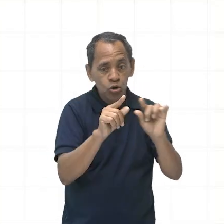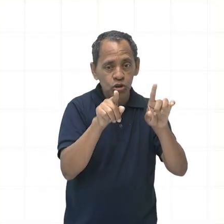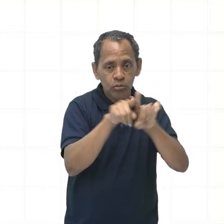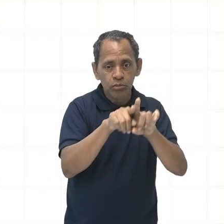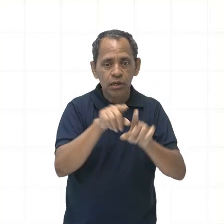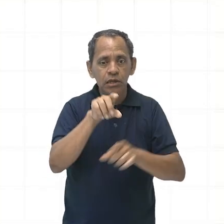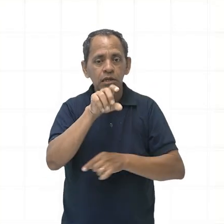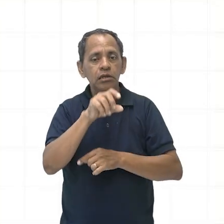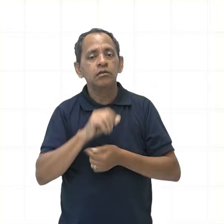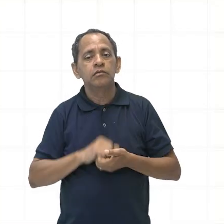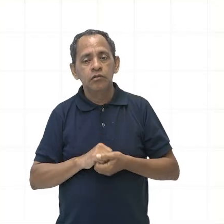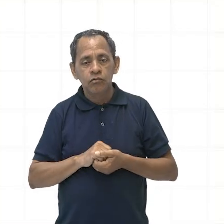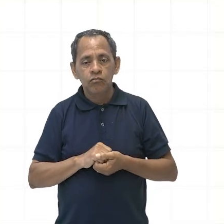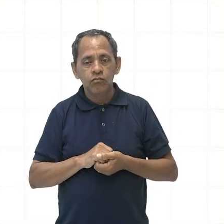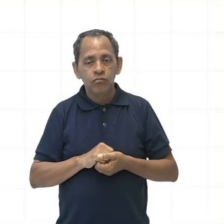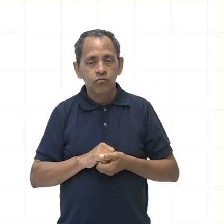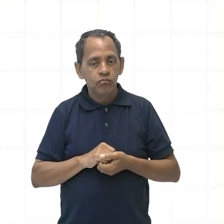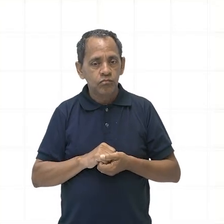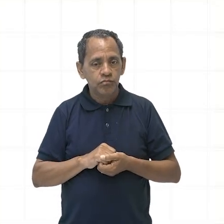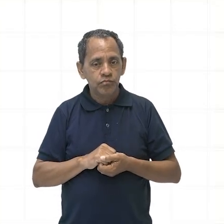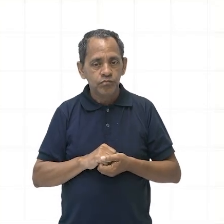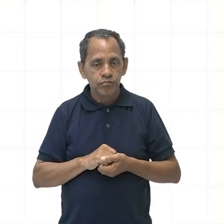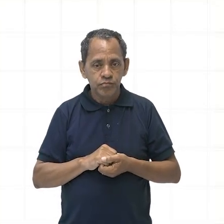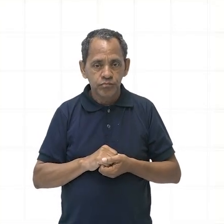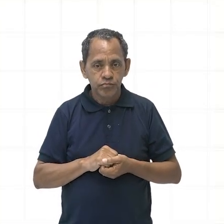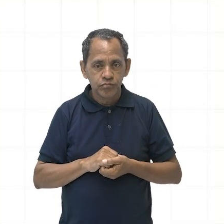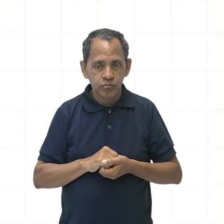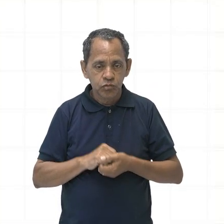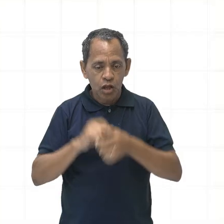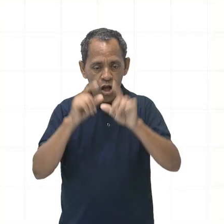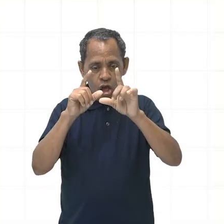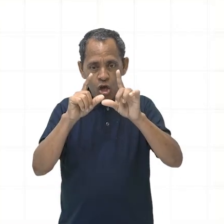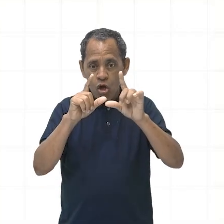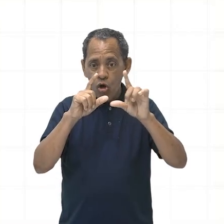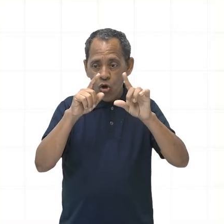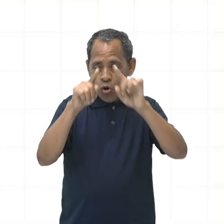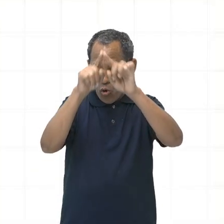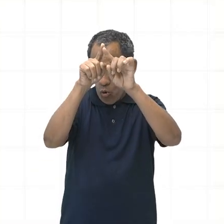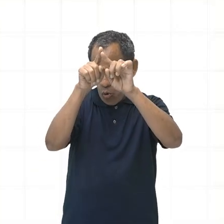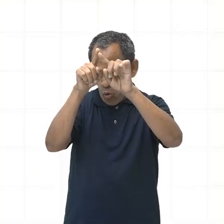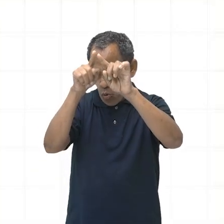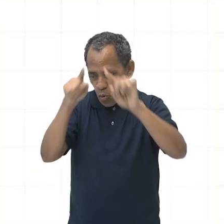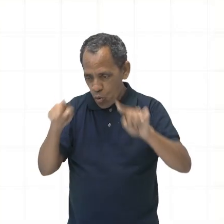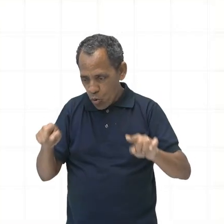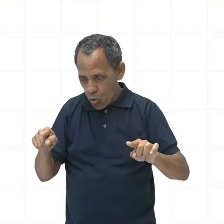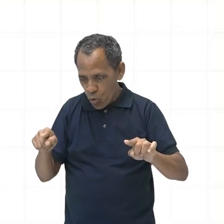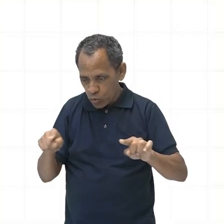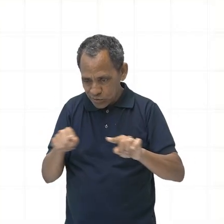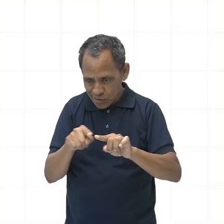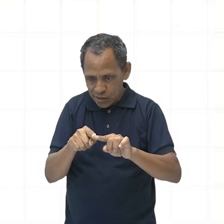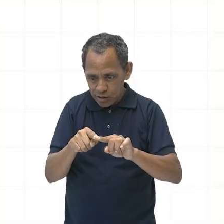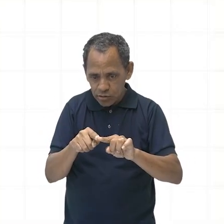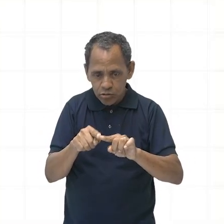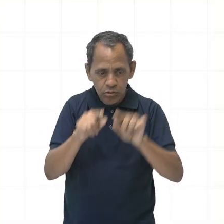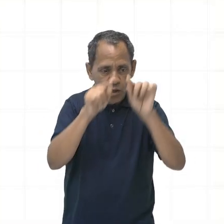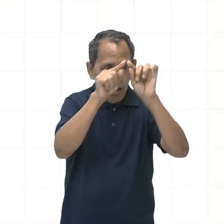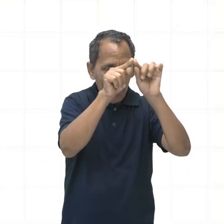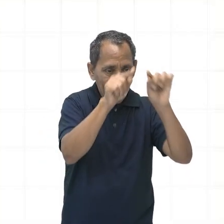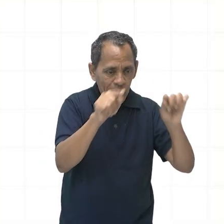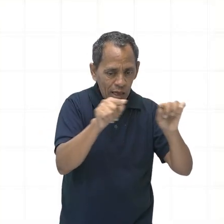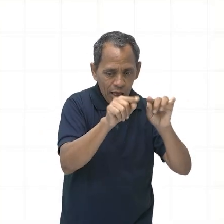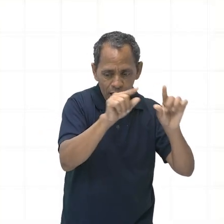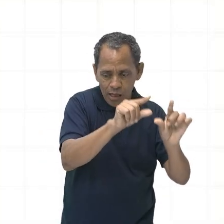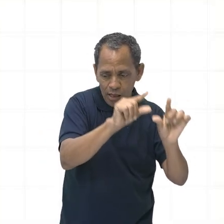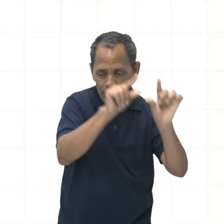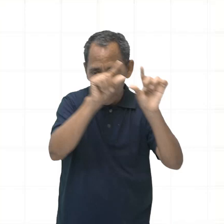foram desenhados no triângulo maior? A gente pode verificar que todos os seus lados eles dobraram, né? Era 5,